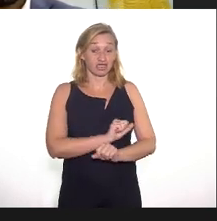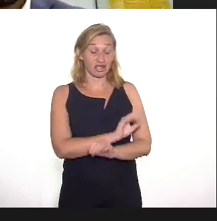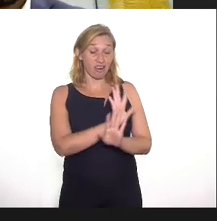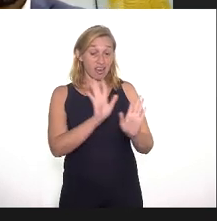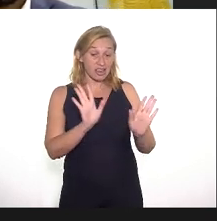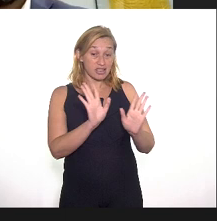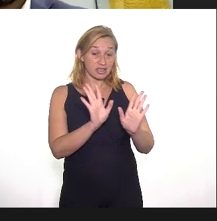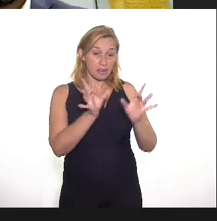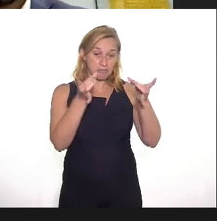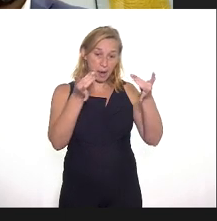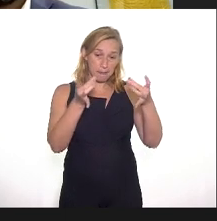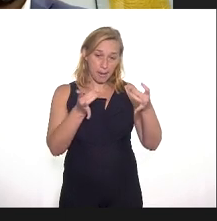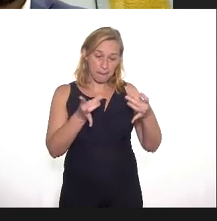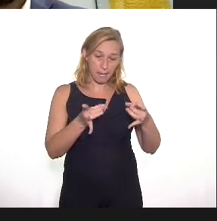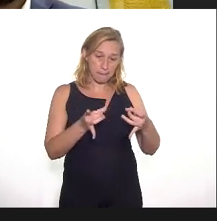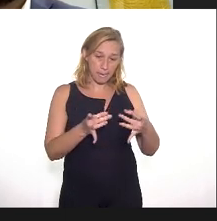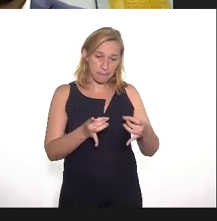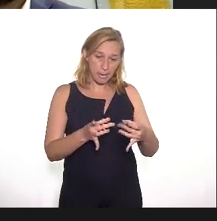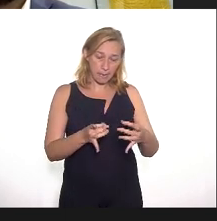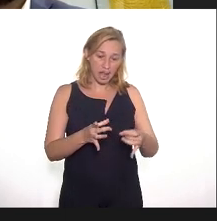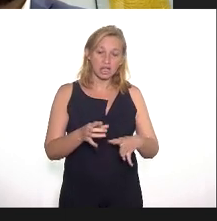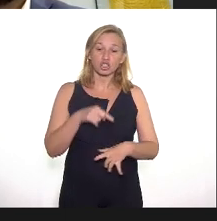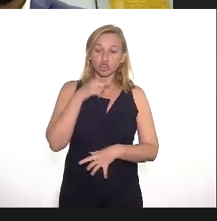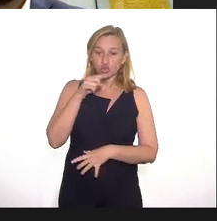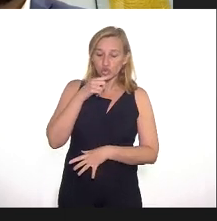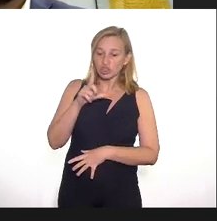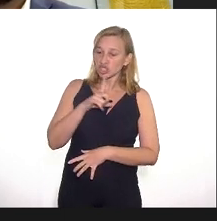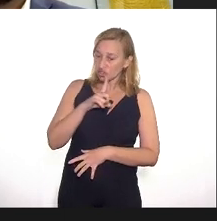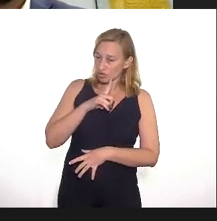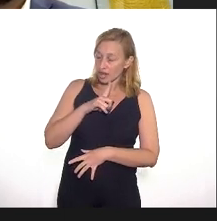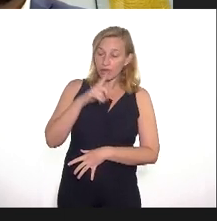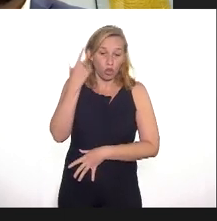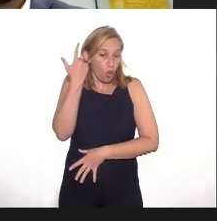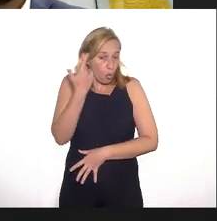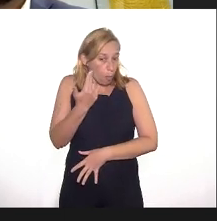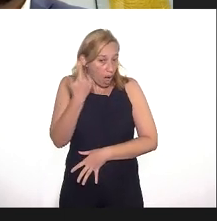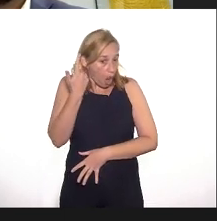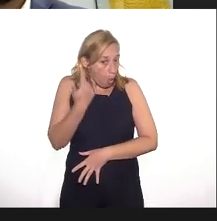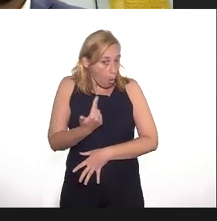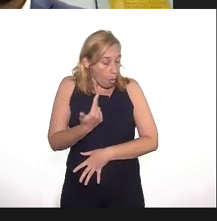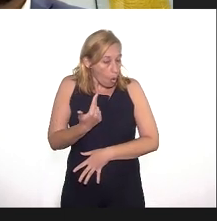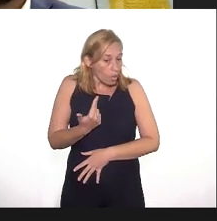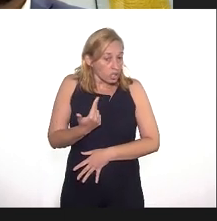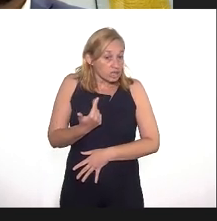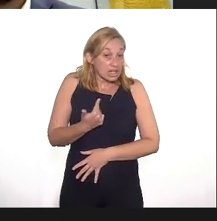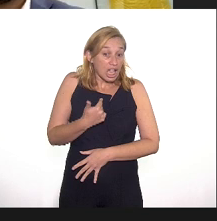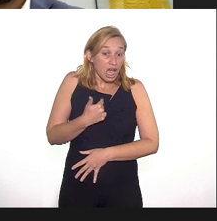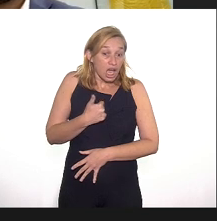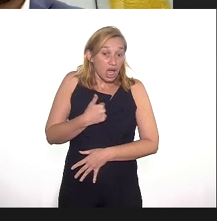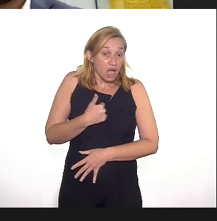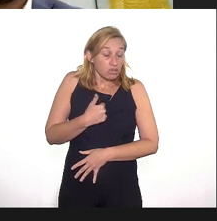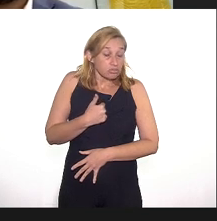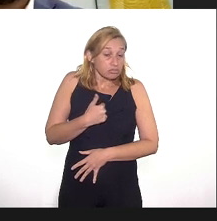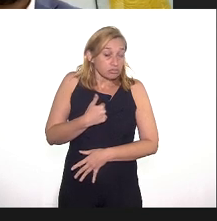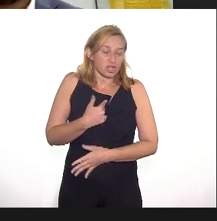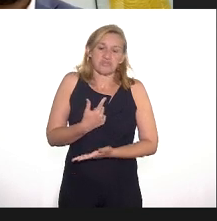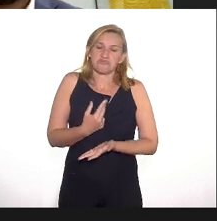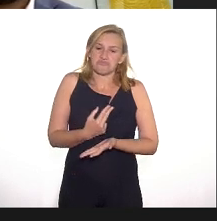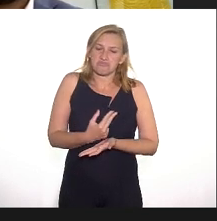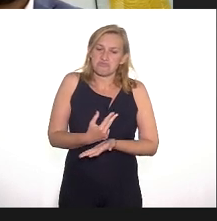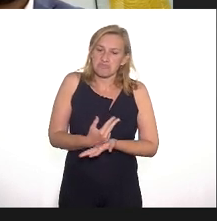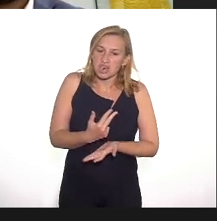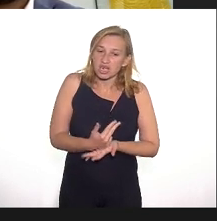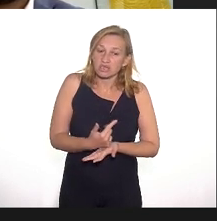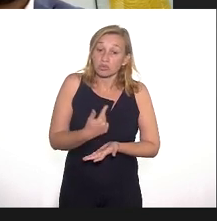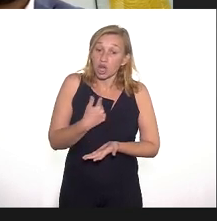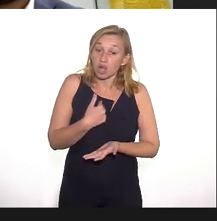de inúmeras dúvidas que vão surgir, e isso é natural. É, eu não, apesar do senhor ser